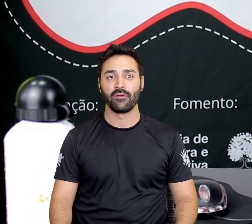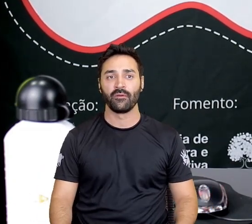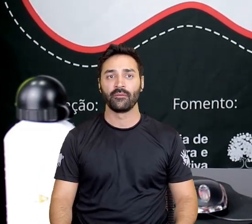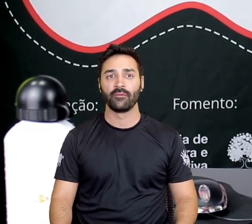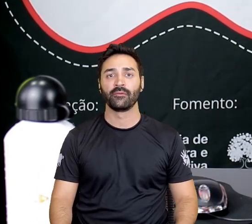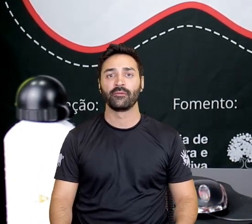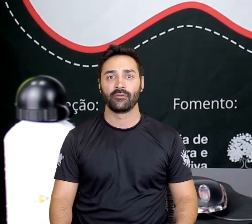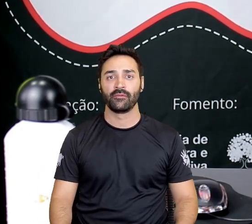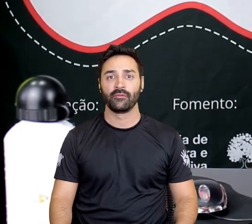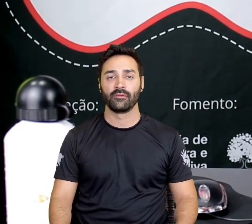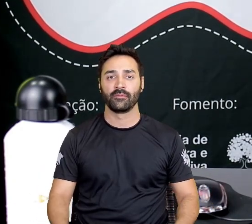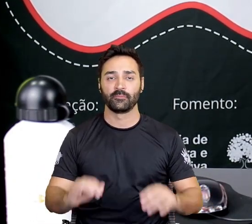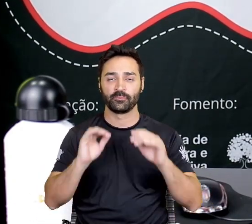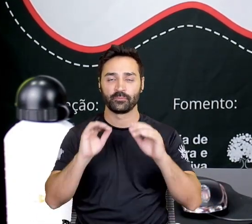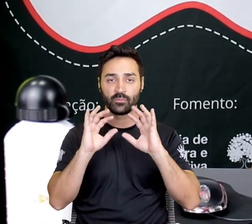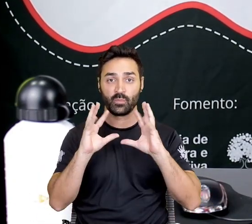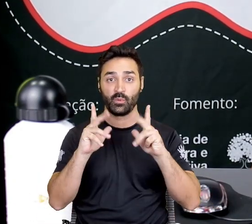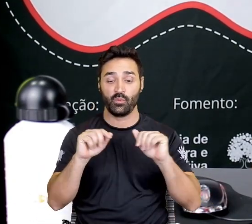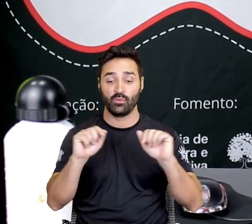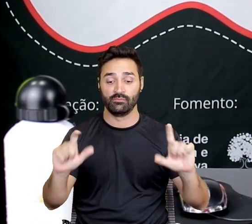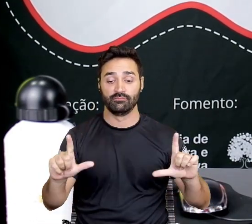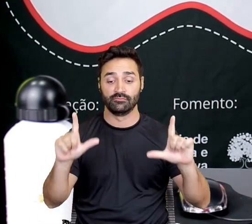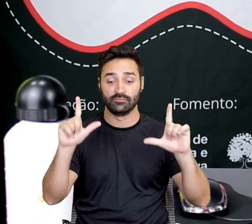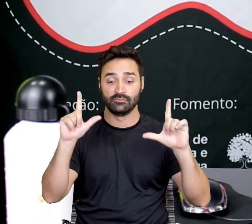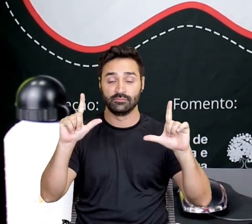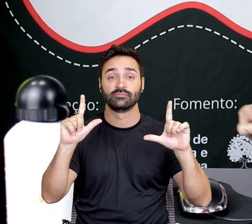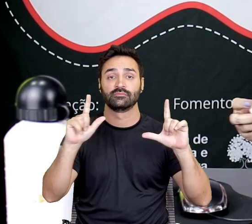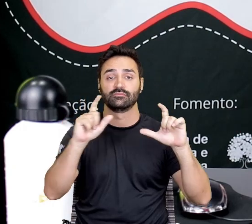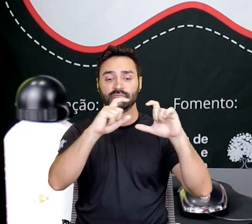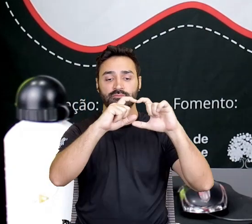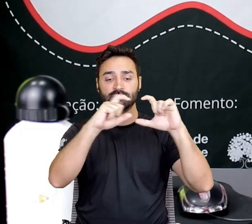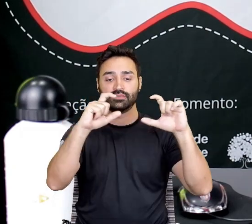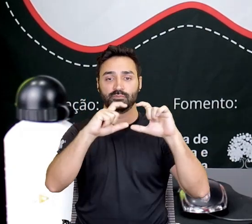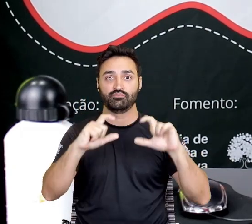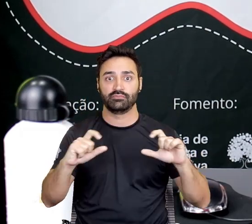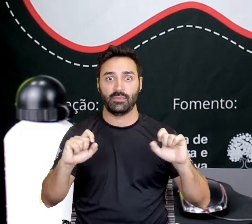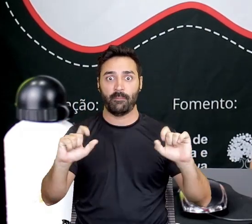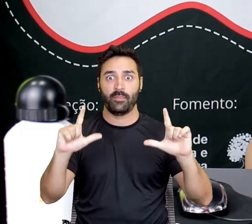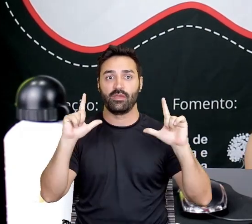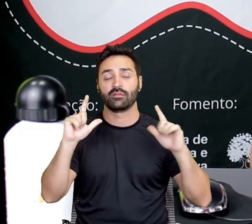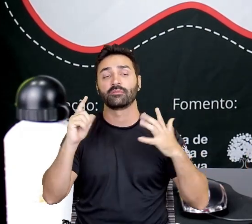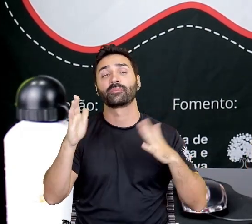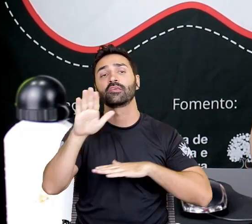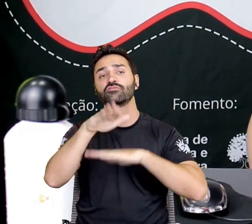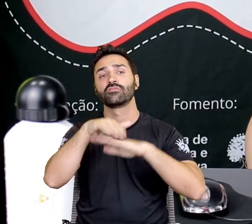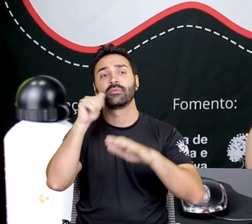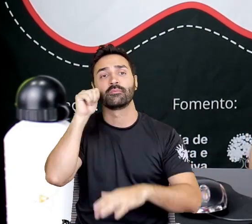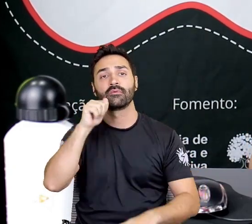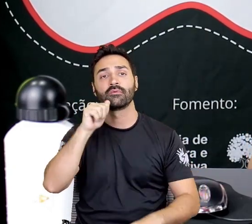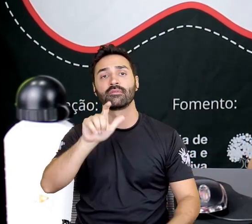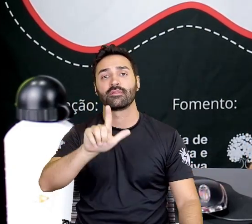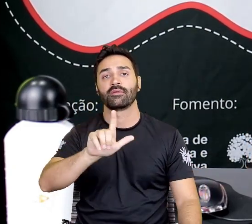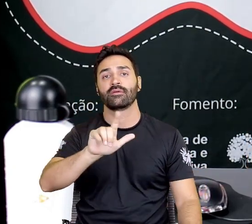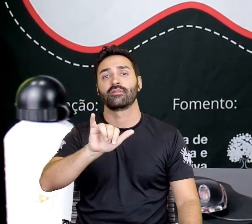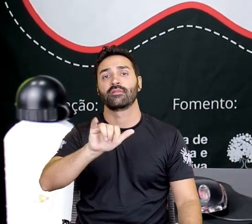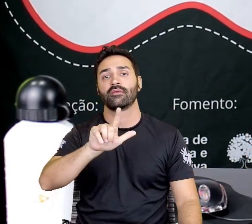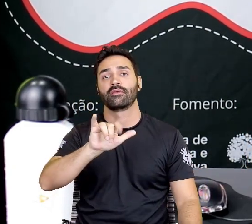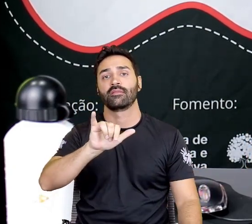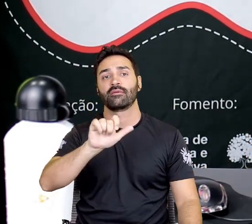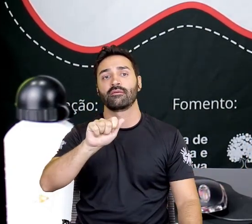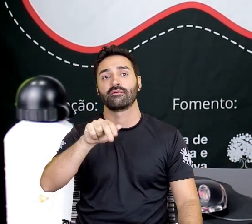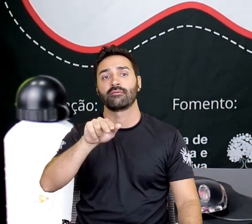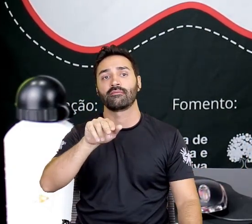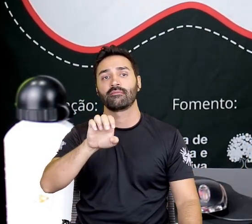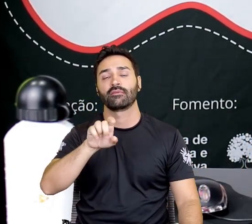Vamos lá, gente. Todo mundo com a câmera aberta, vamos continuar. Agora eu quero ouvir a Liliane. Liliane, o que